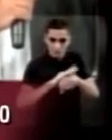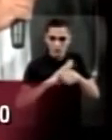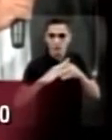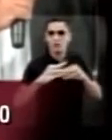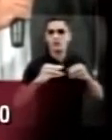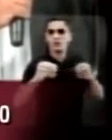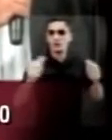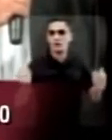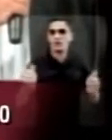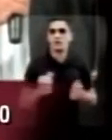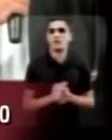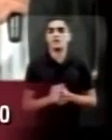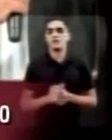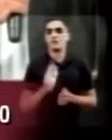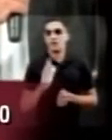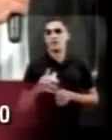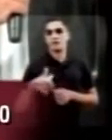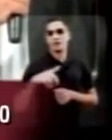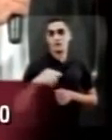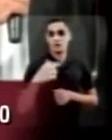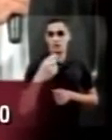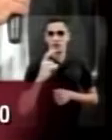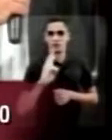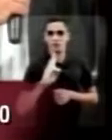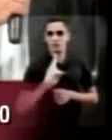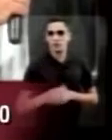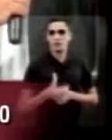2.658, ou